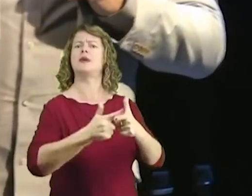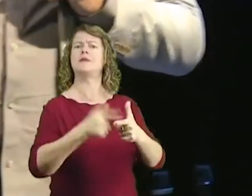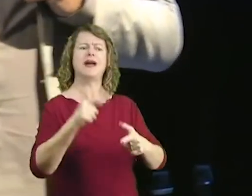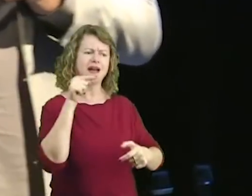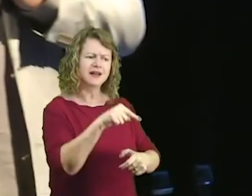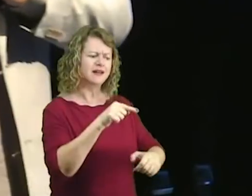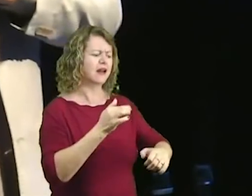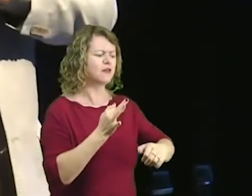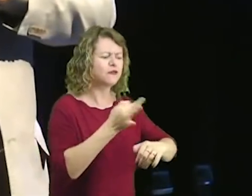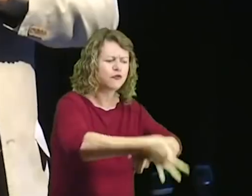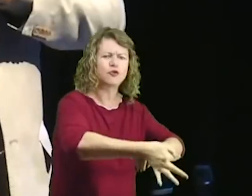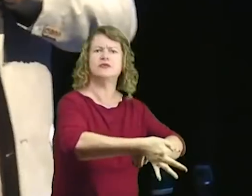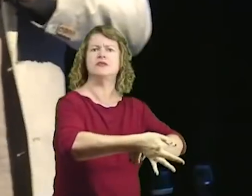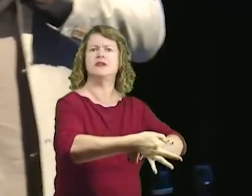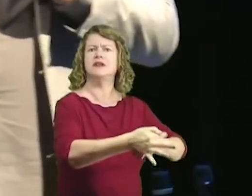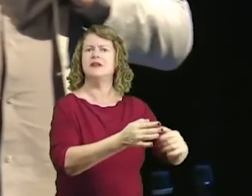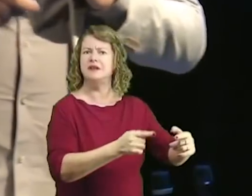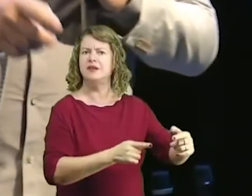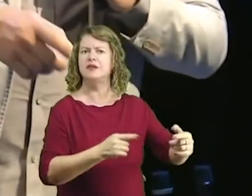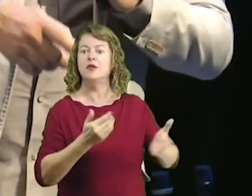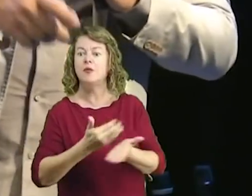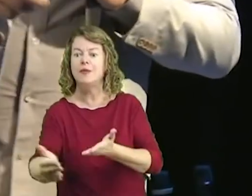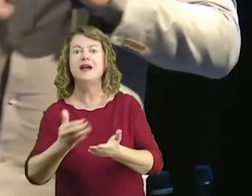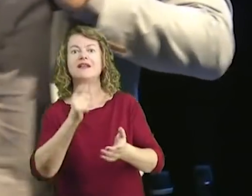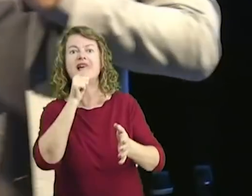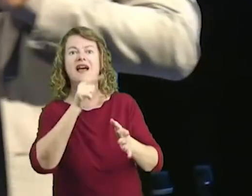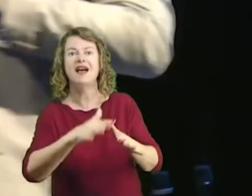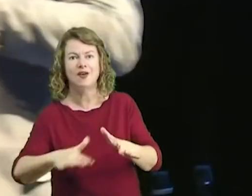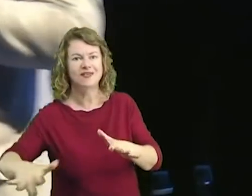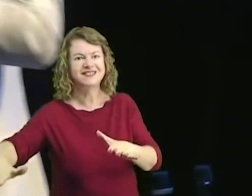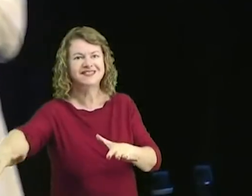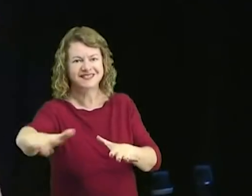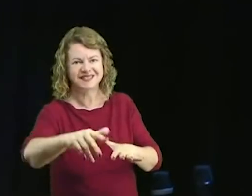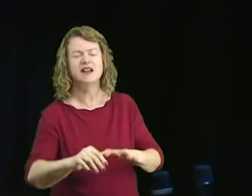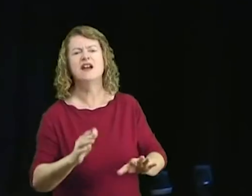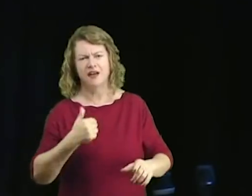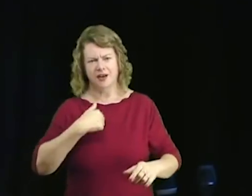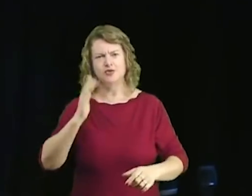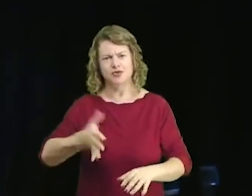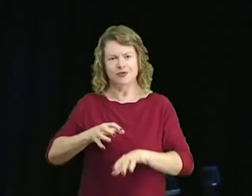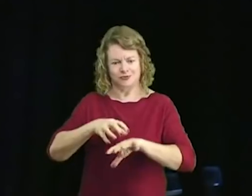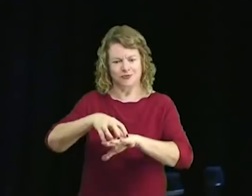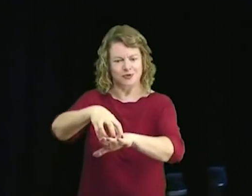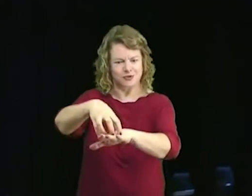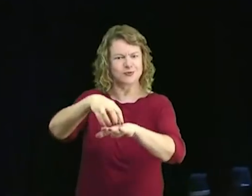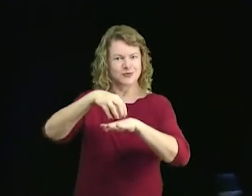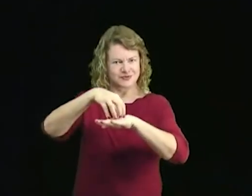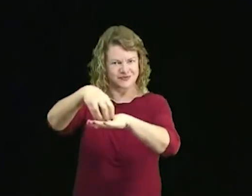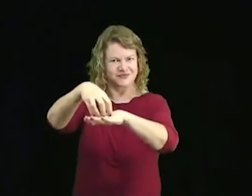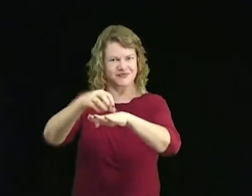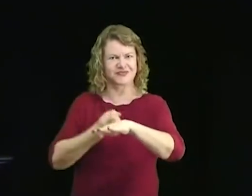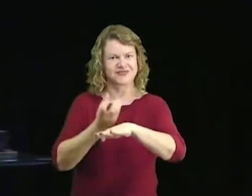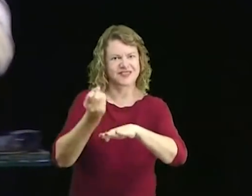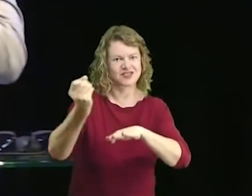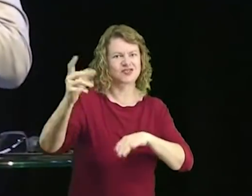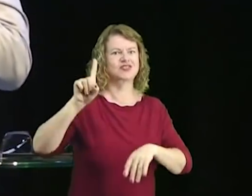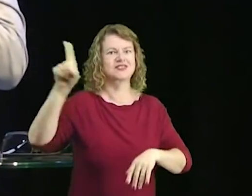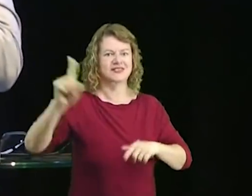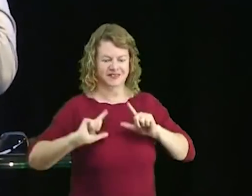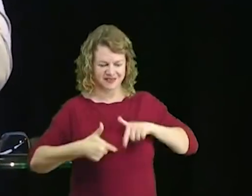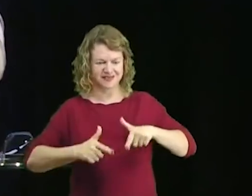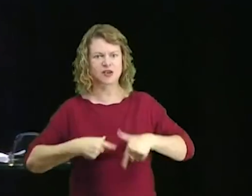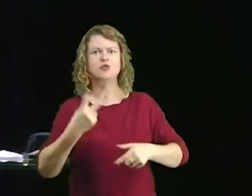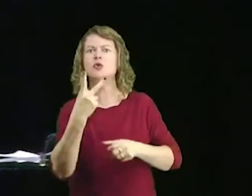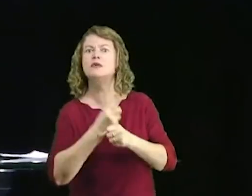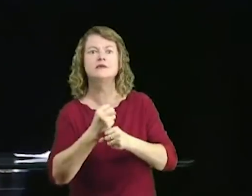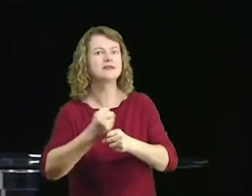posso falar isso, porque eu estive lá com o Darcy, com a Helena, há 2 anos atrás, e nós bebemos